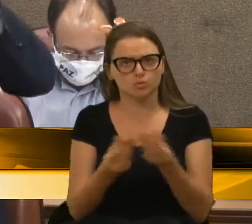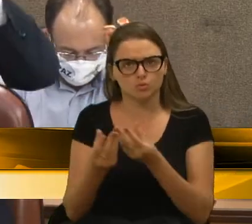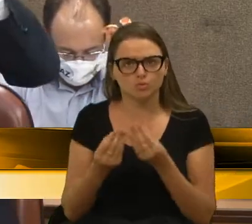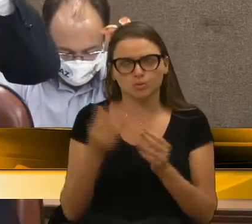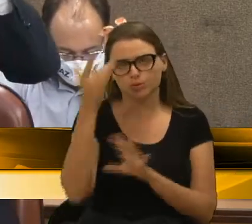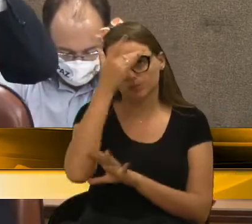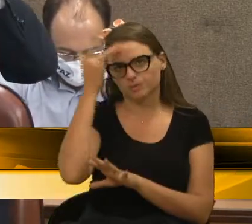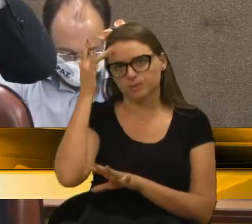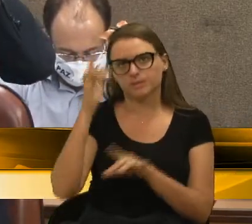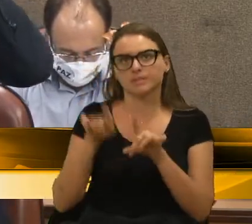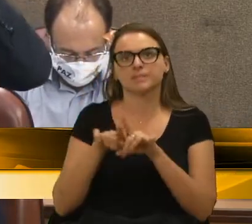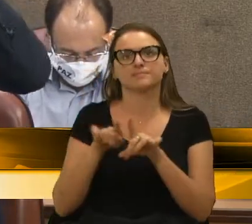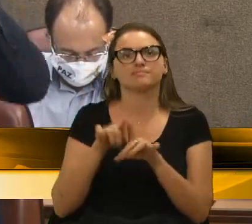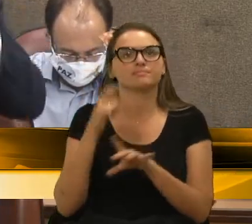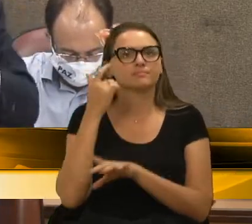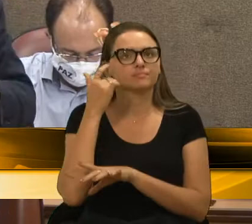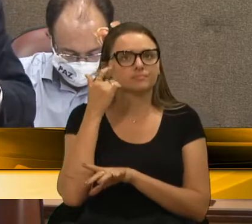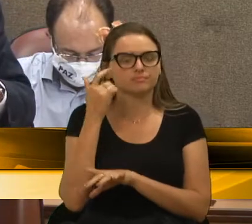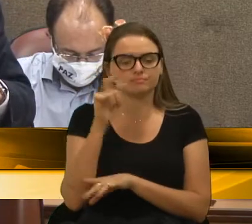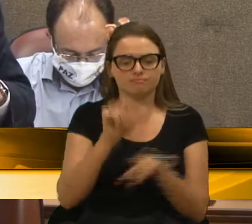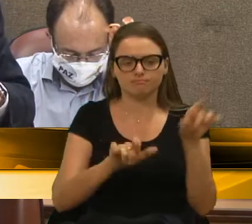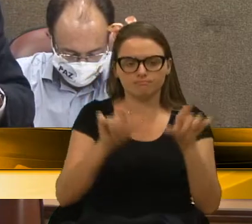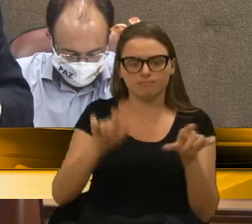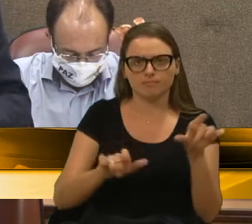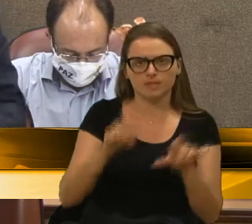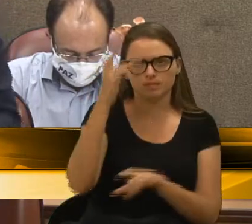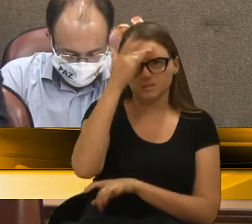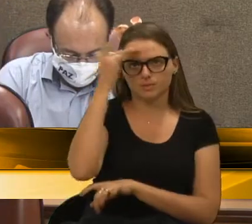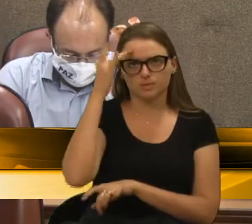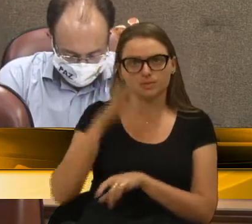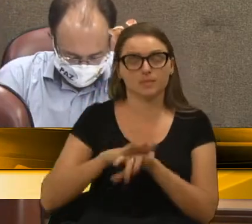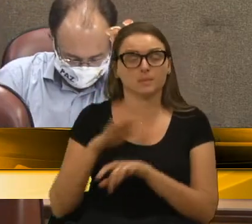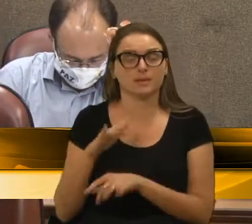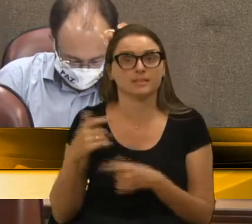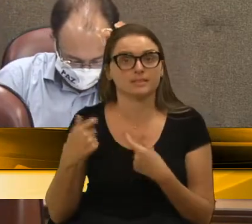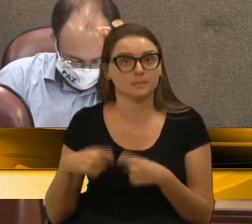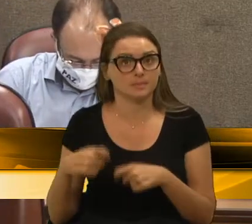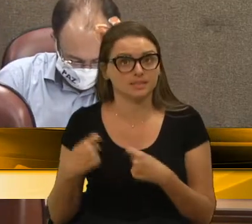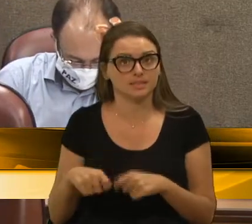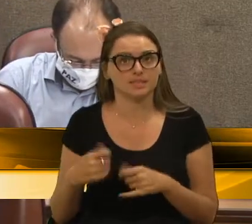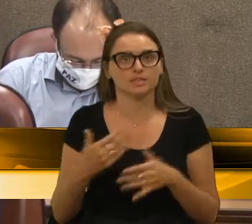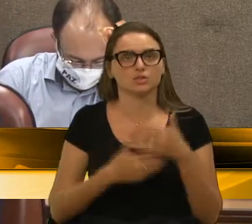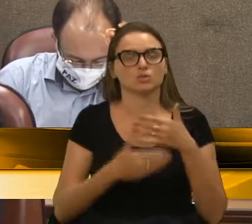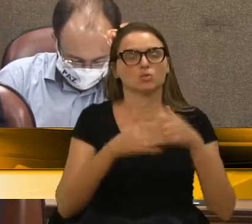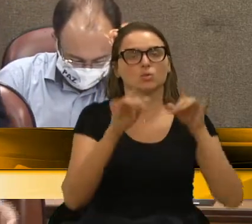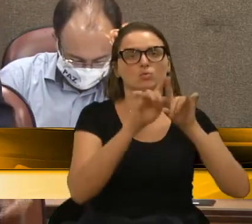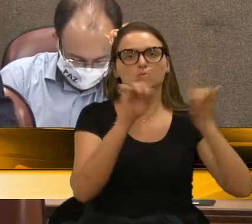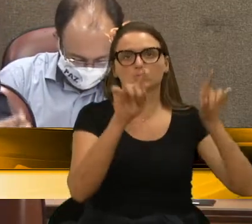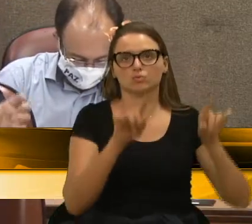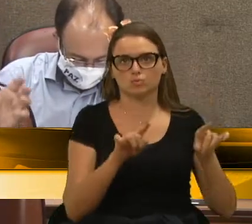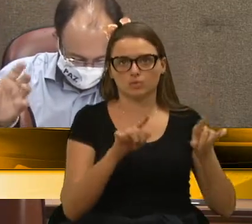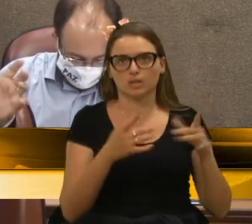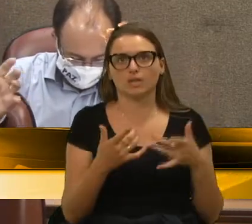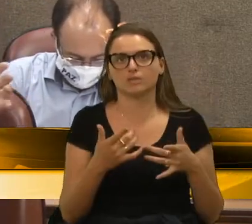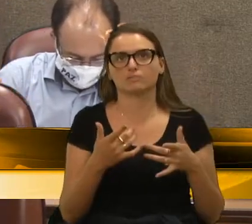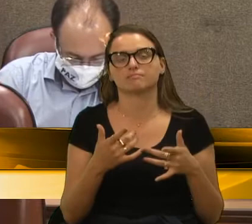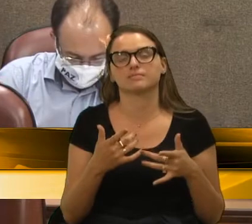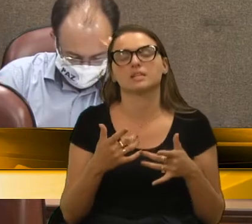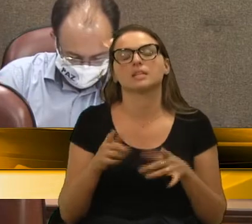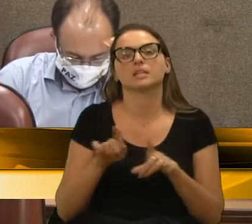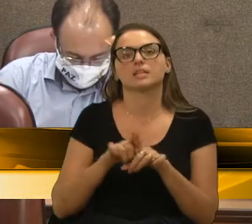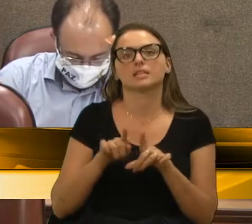pensar naqueles que mais precisam, pessoas da nossa comunidade, né, dos empregados, e sempre a nossa